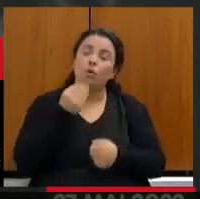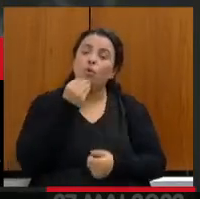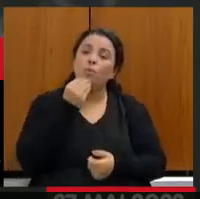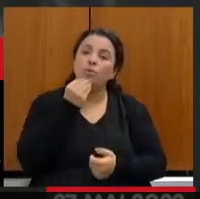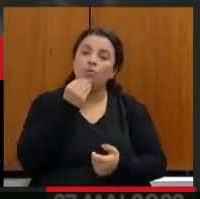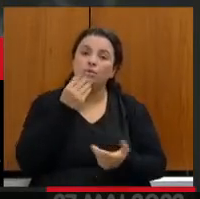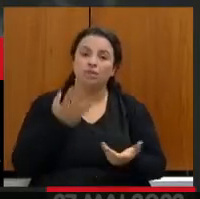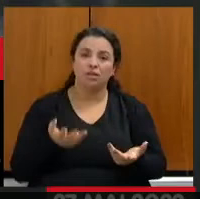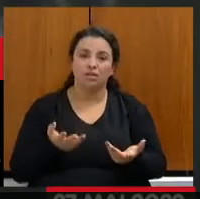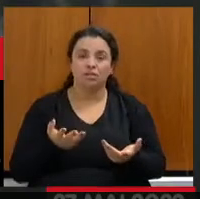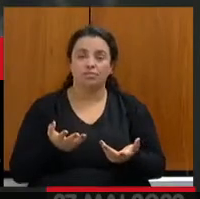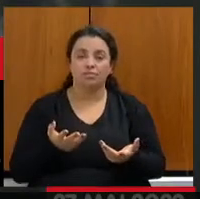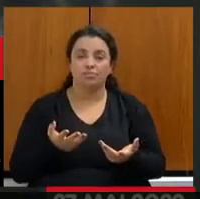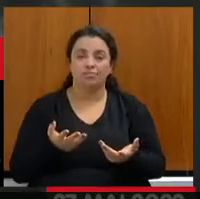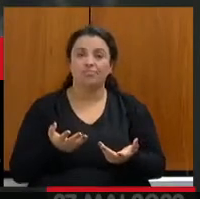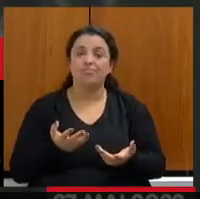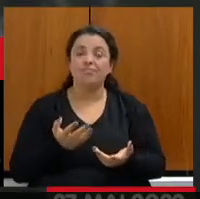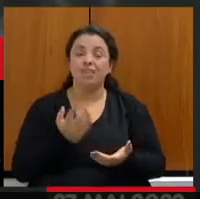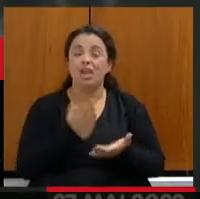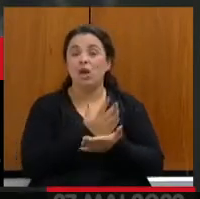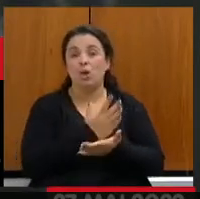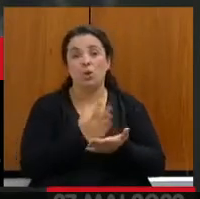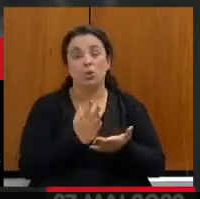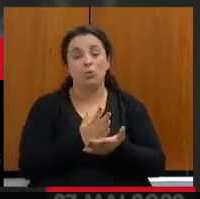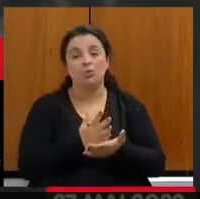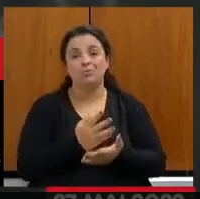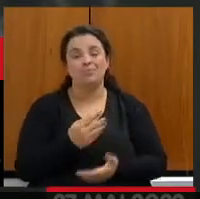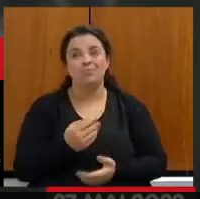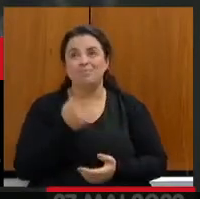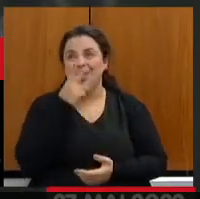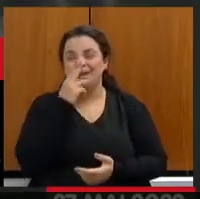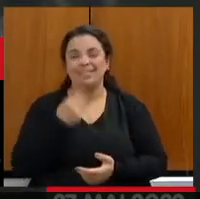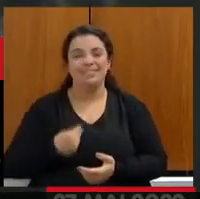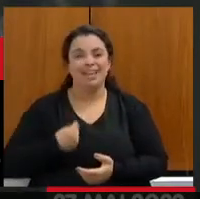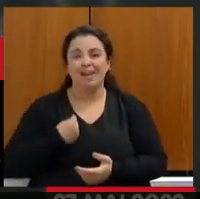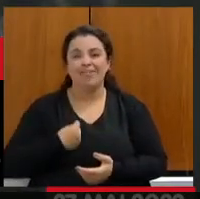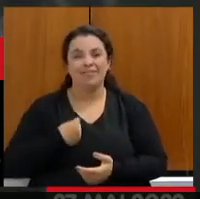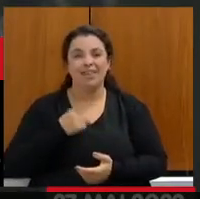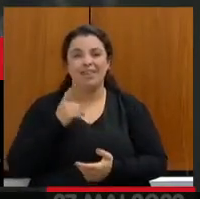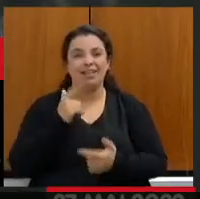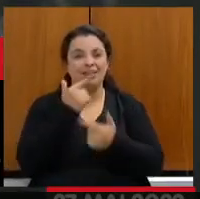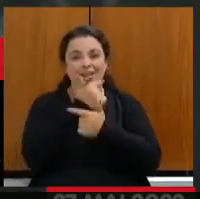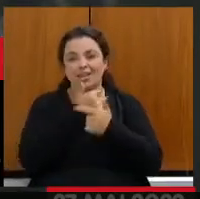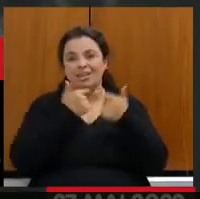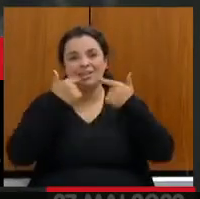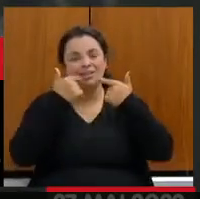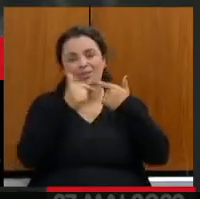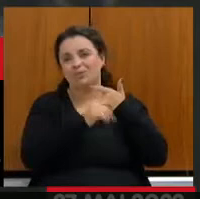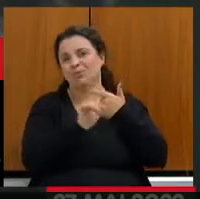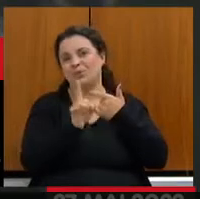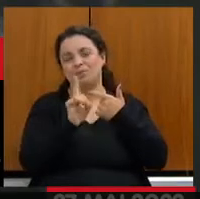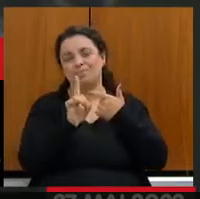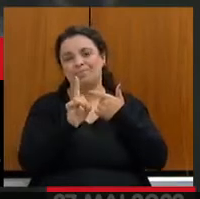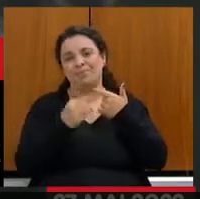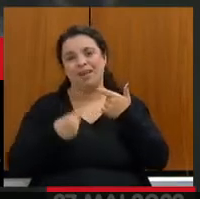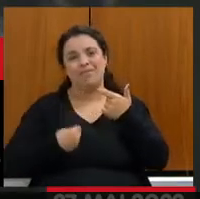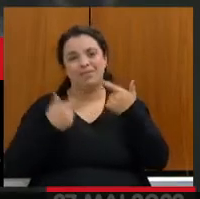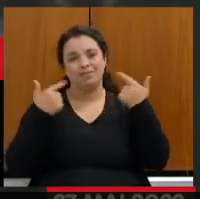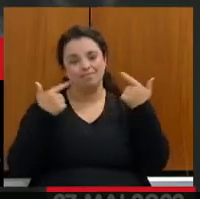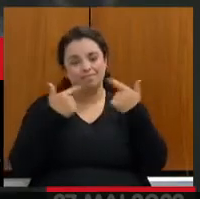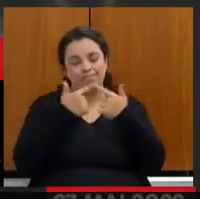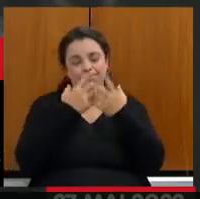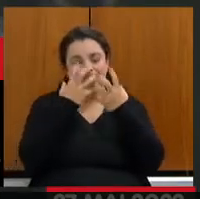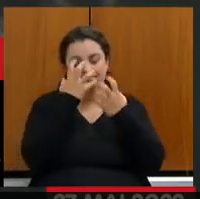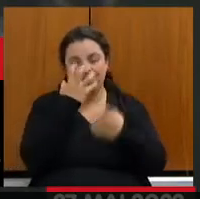muitos a vida não sorriu para eles né muitos perderam esse sorriso desde nascencia